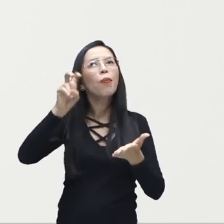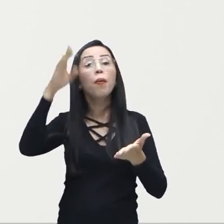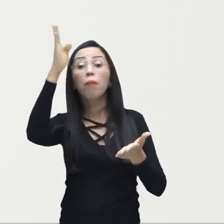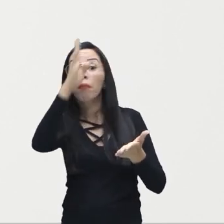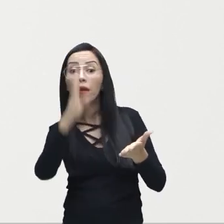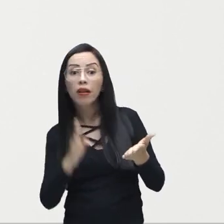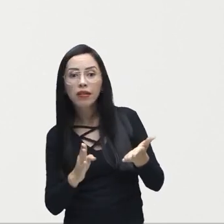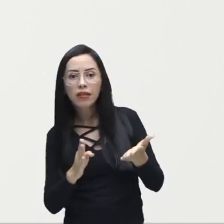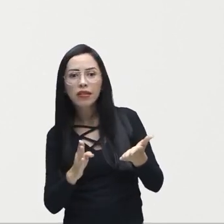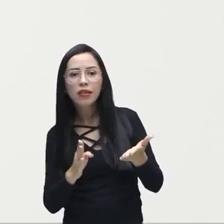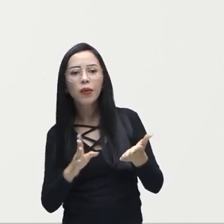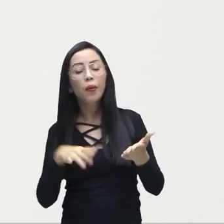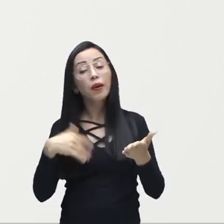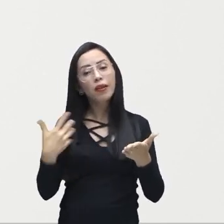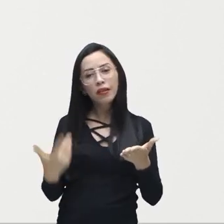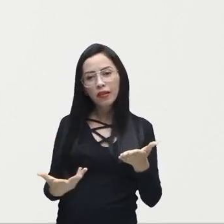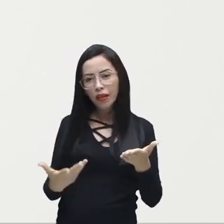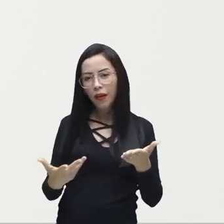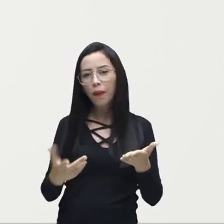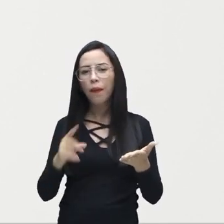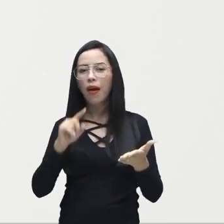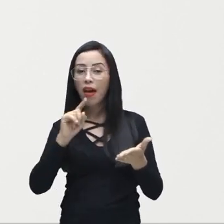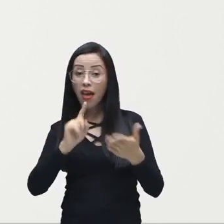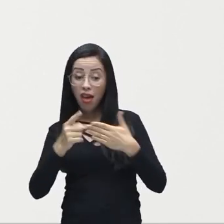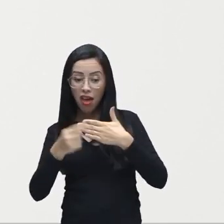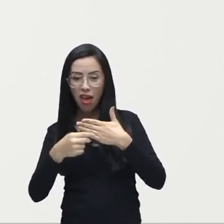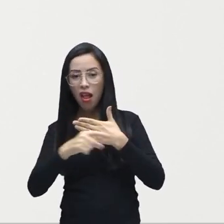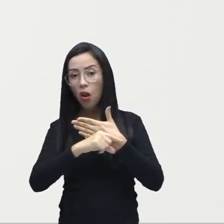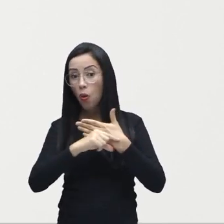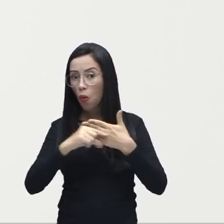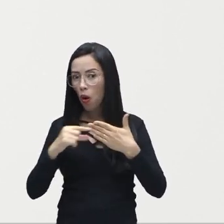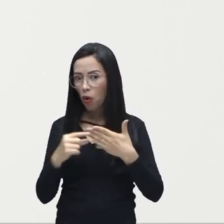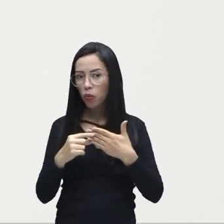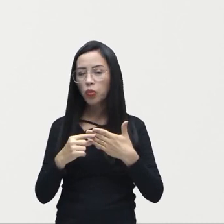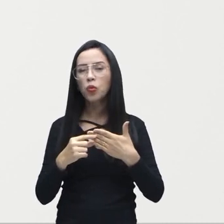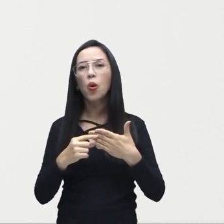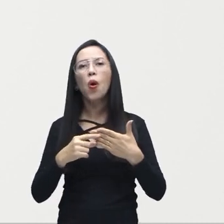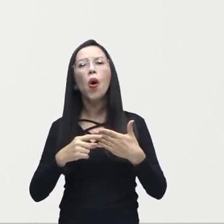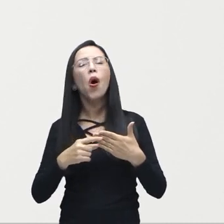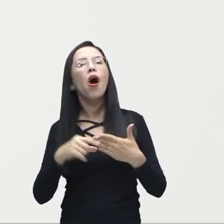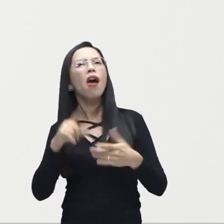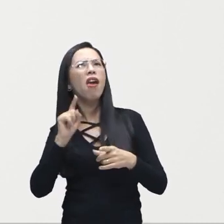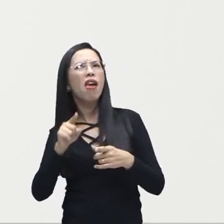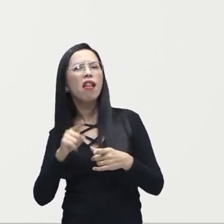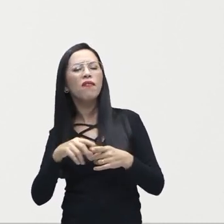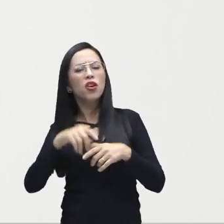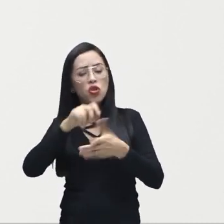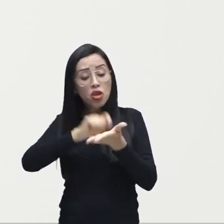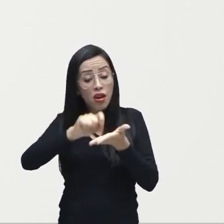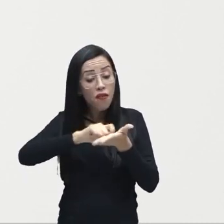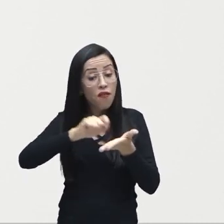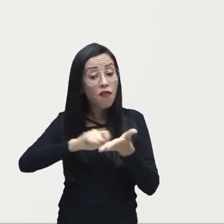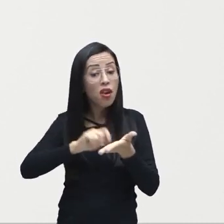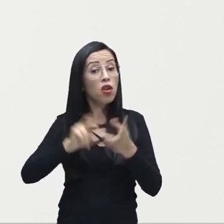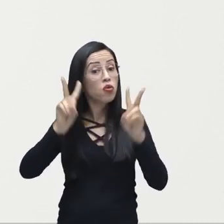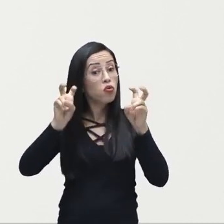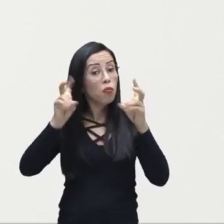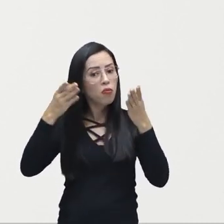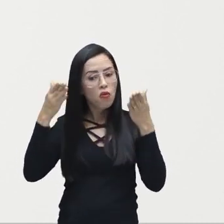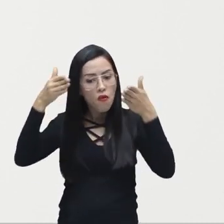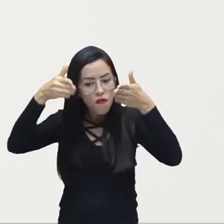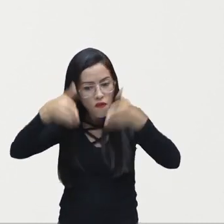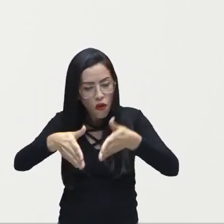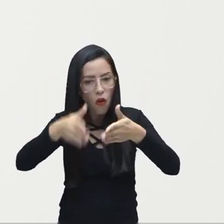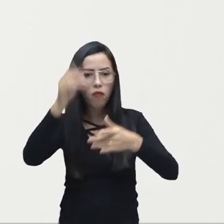Brasil, ele não vai trazer uma realidade lá de outro país. Por quê? Porque ele se propôs a tratar